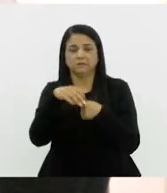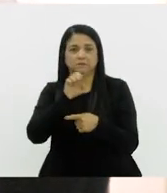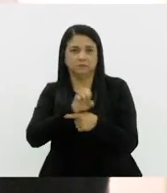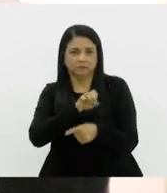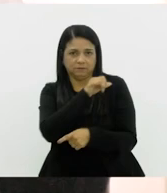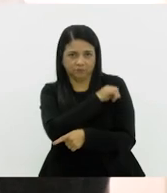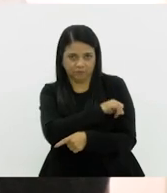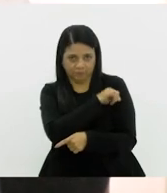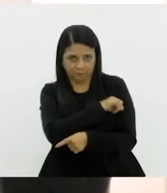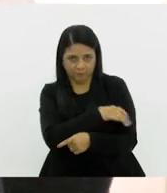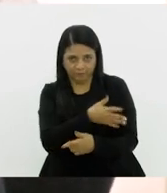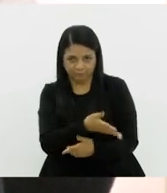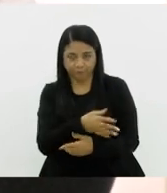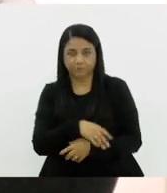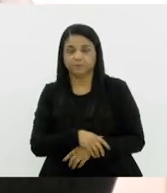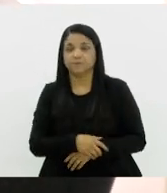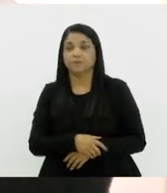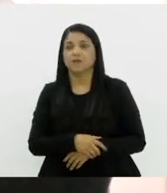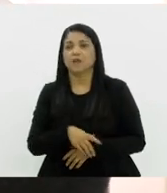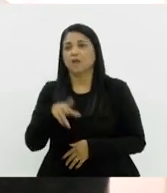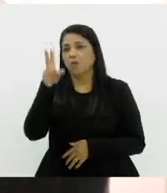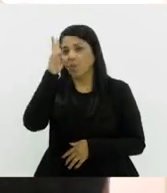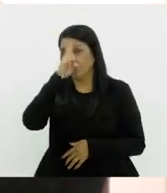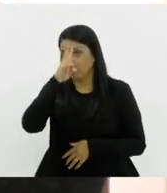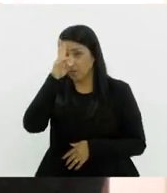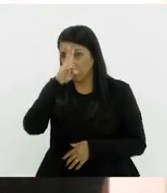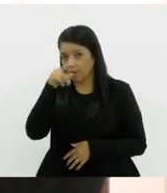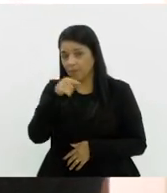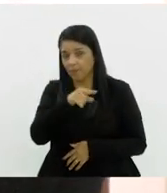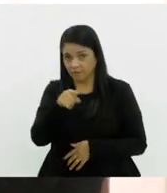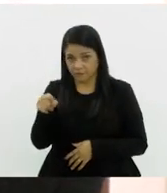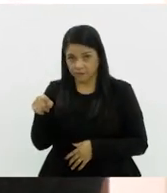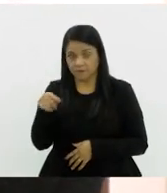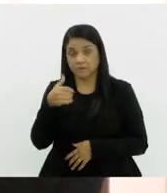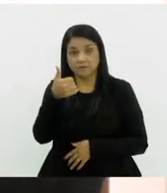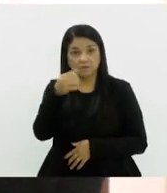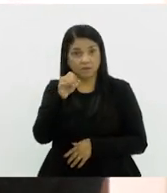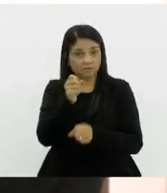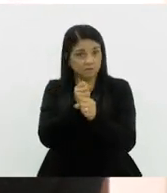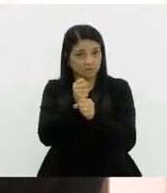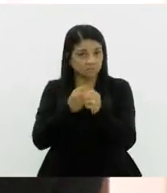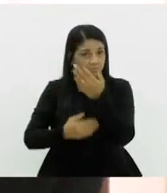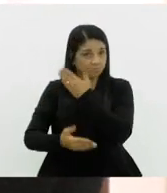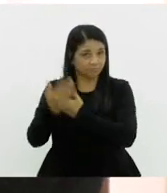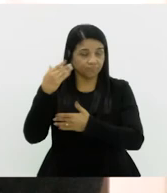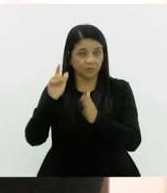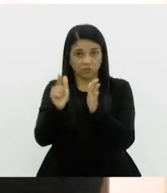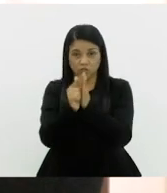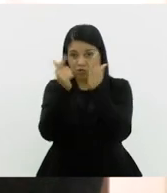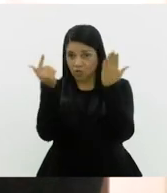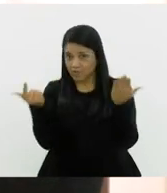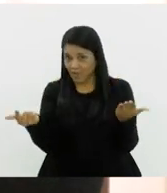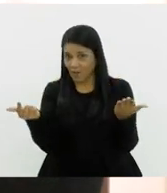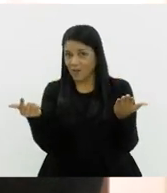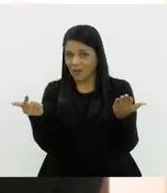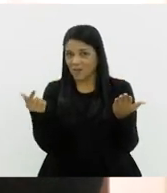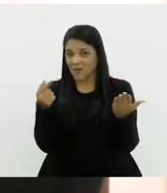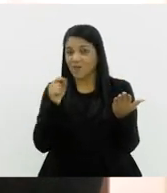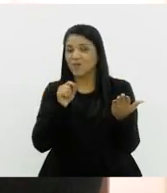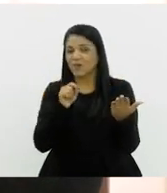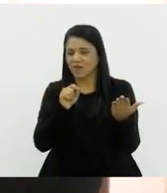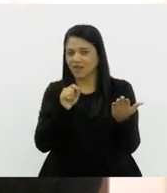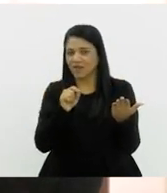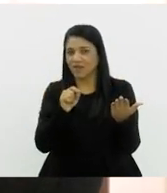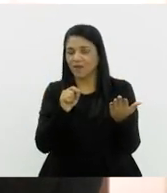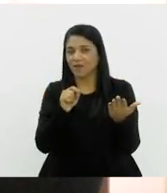Janeiro. É, eu lembro a vocês todos que há 10 anos a capa do jornal, deputado, era que o